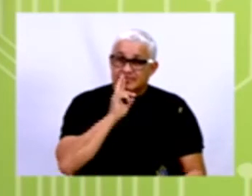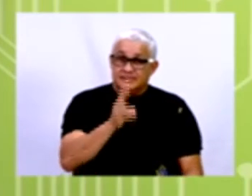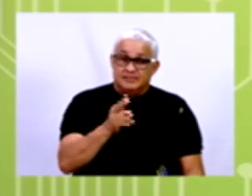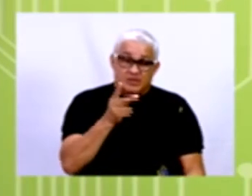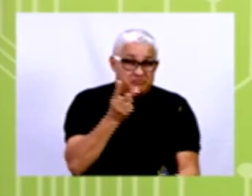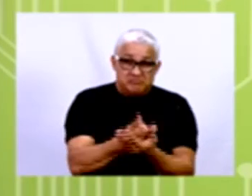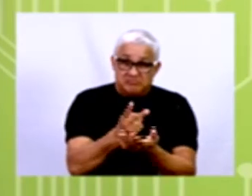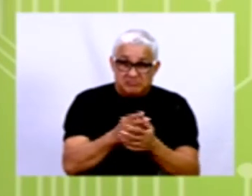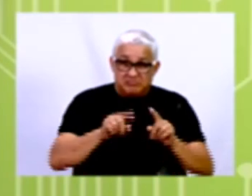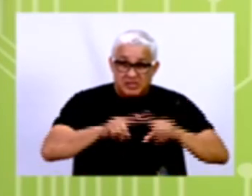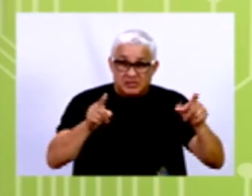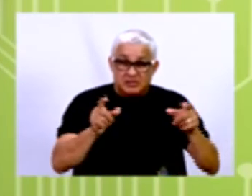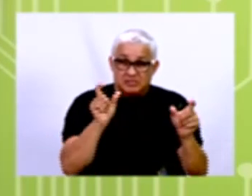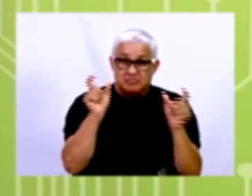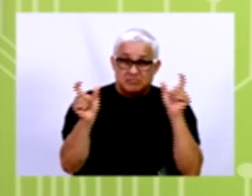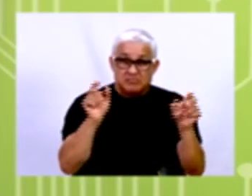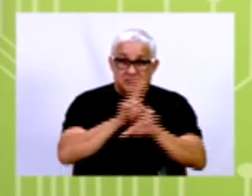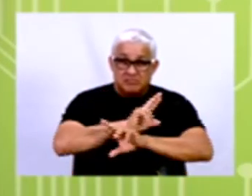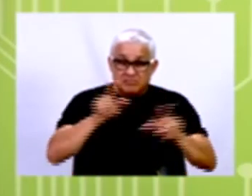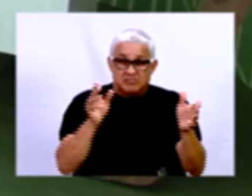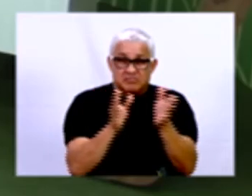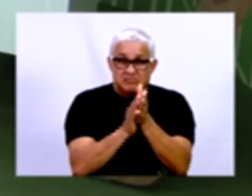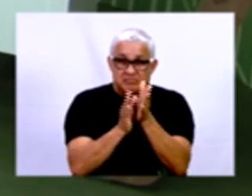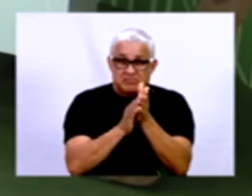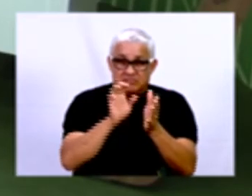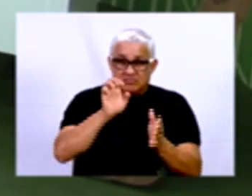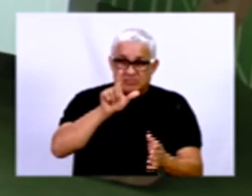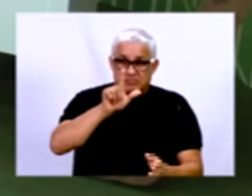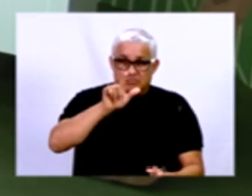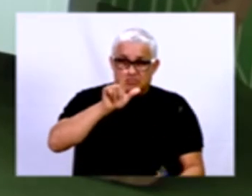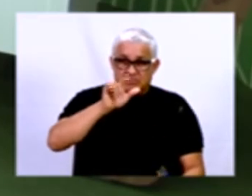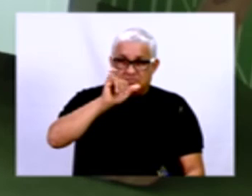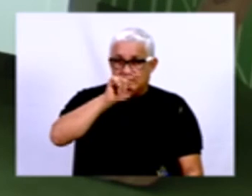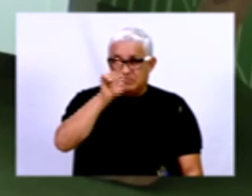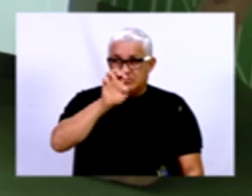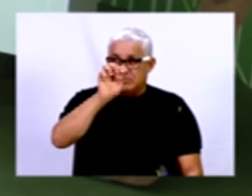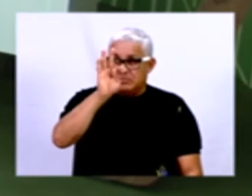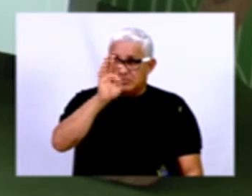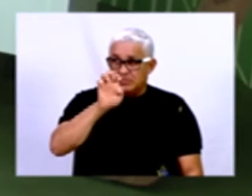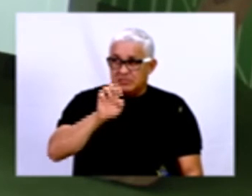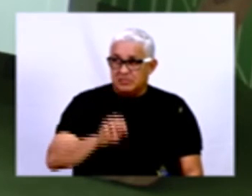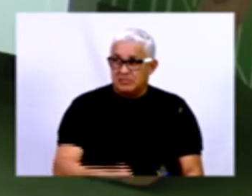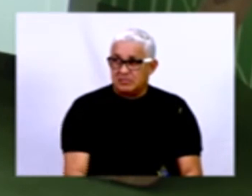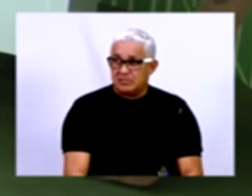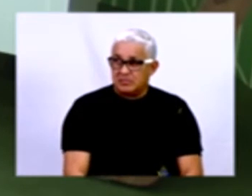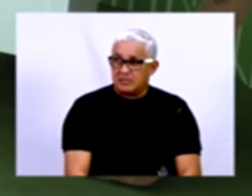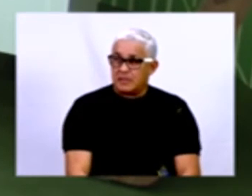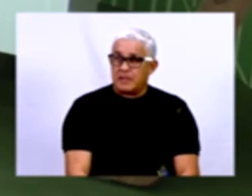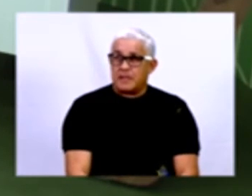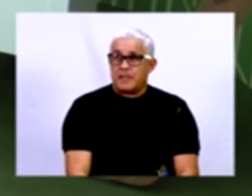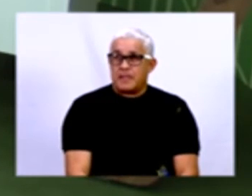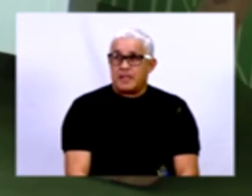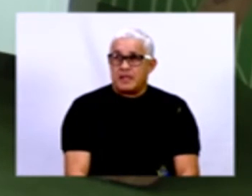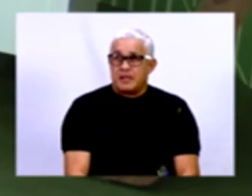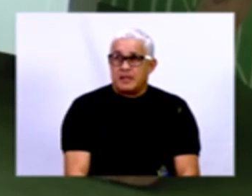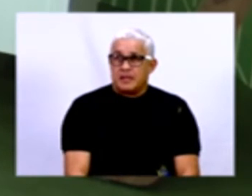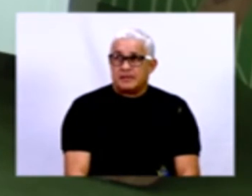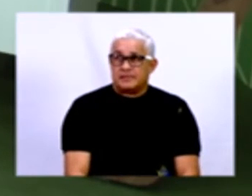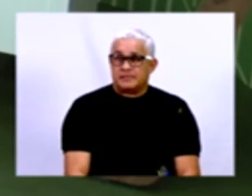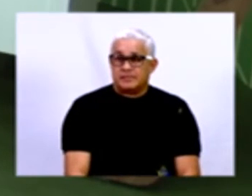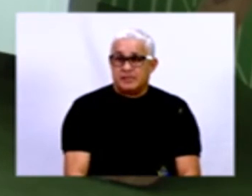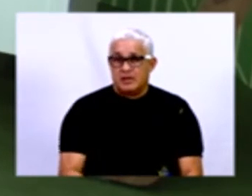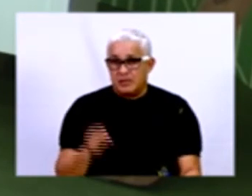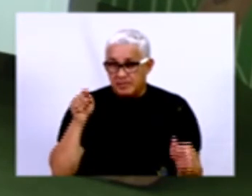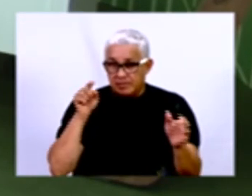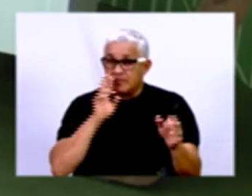mas com palavras diferentes. Parabéns a Elisete. Elisete. Parabéns, Elisete. Professor, alguma outra pergunta,